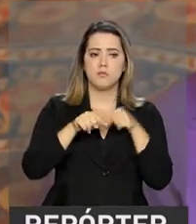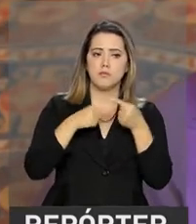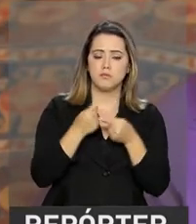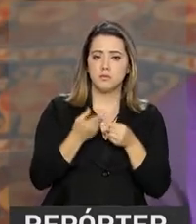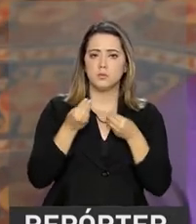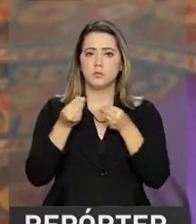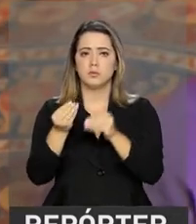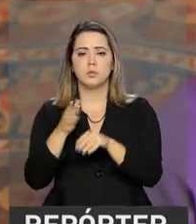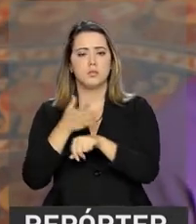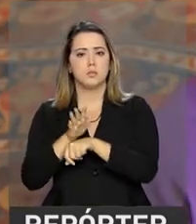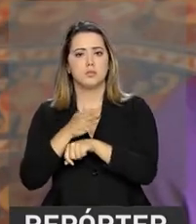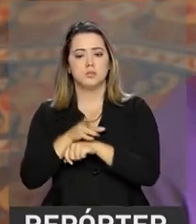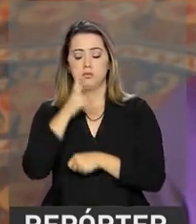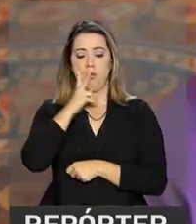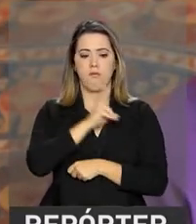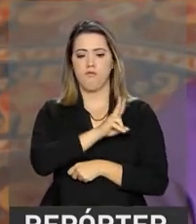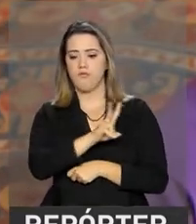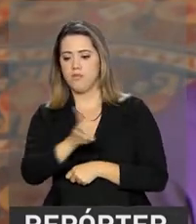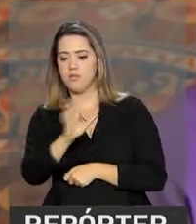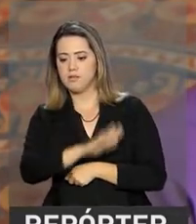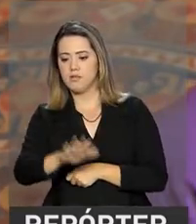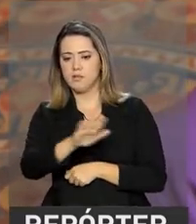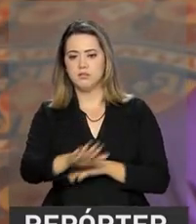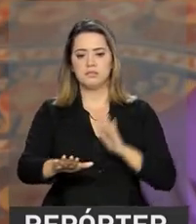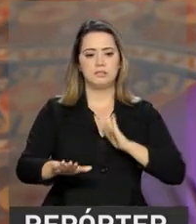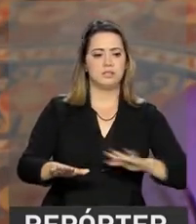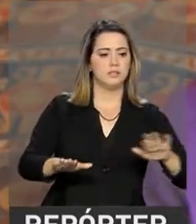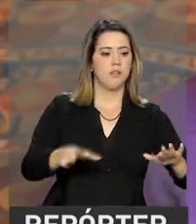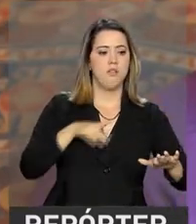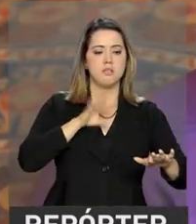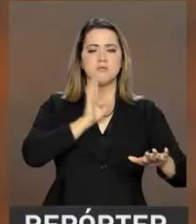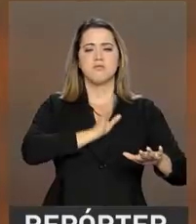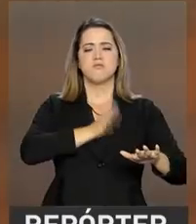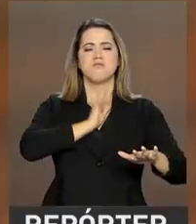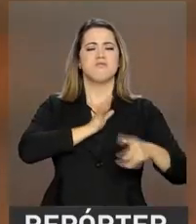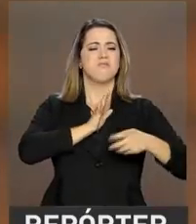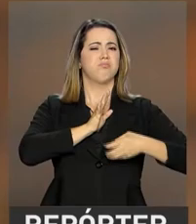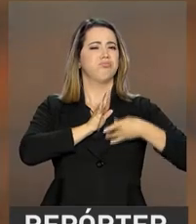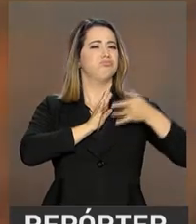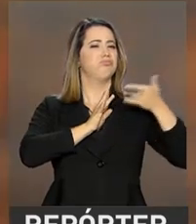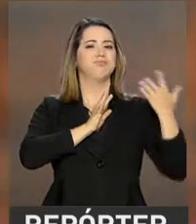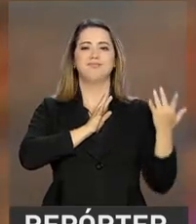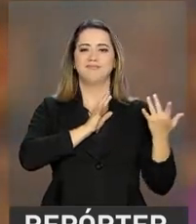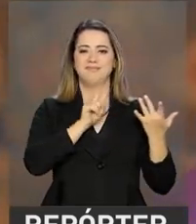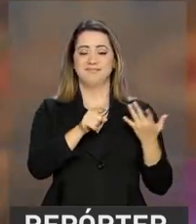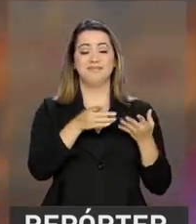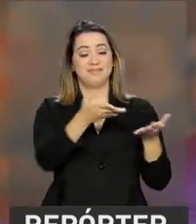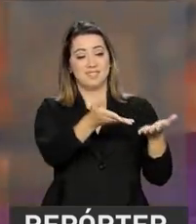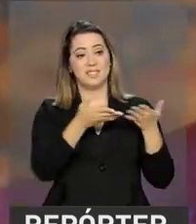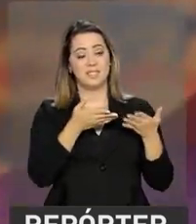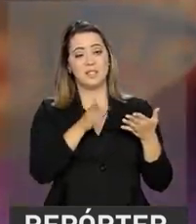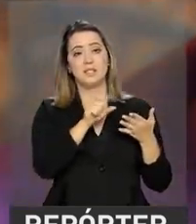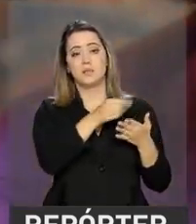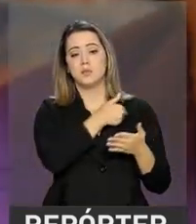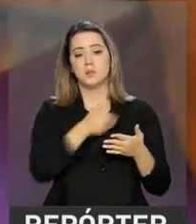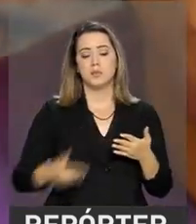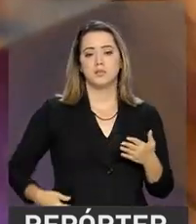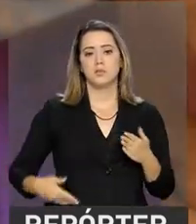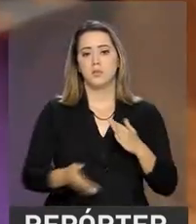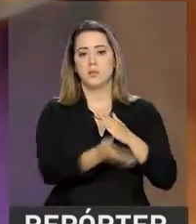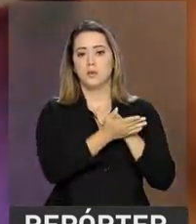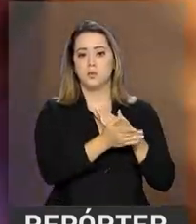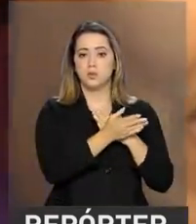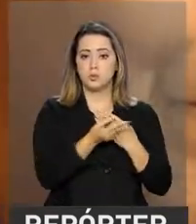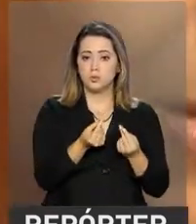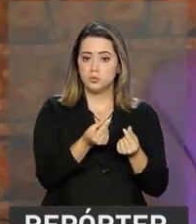treinamento, eu olhei as crianças e... O coração bateu forte. Elizabeth recebeu do governo uma ajuda de custo para